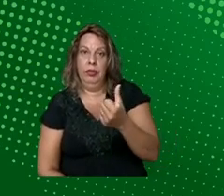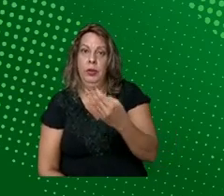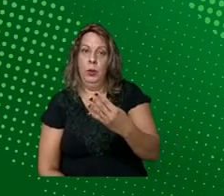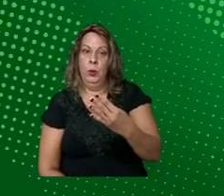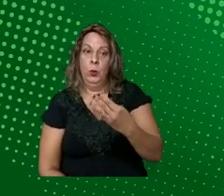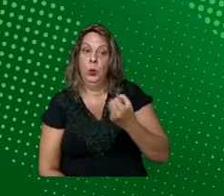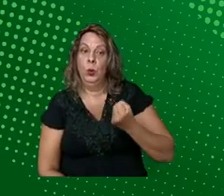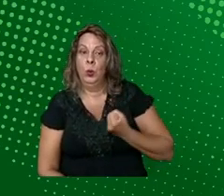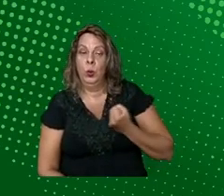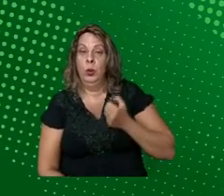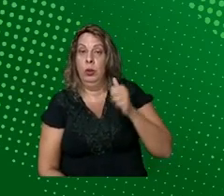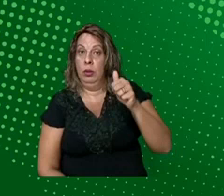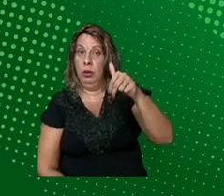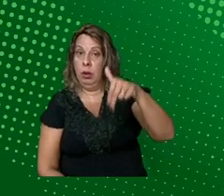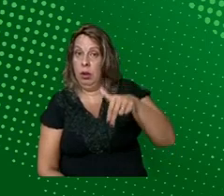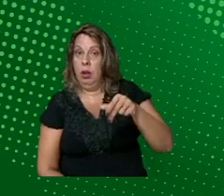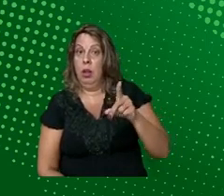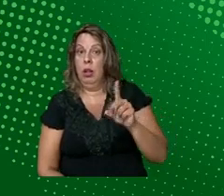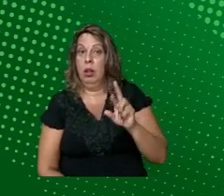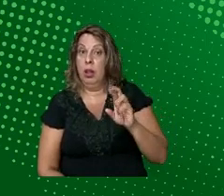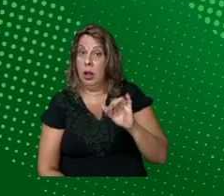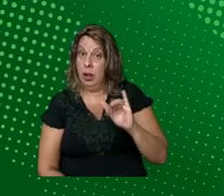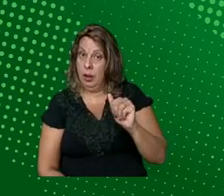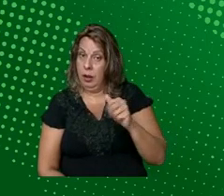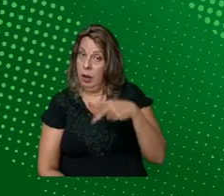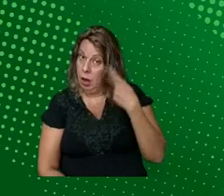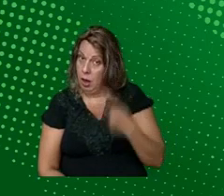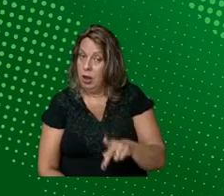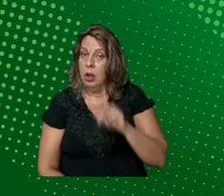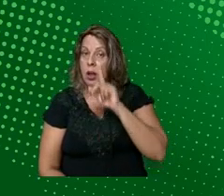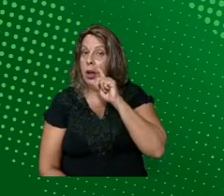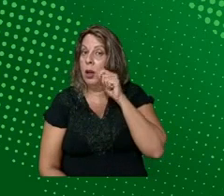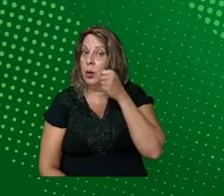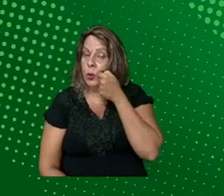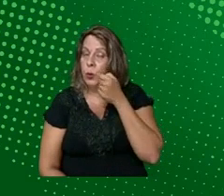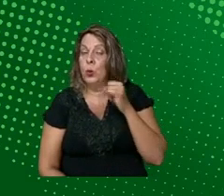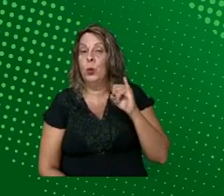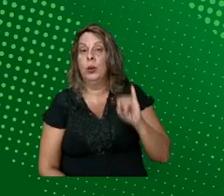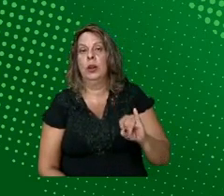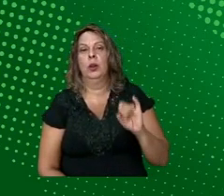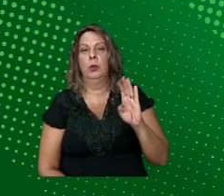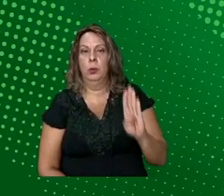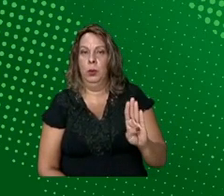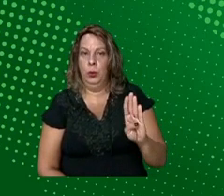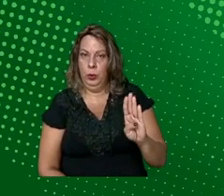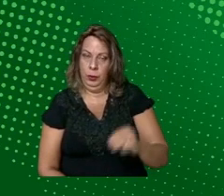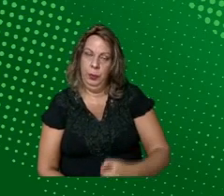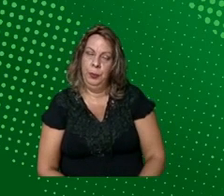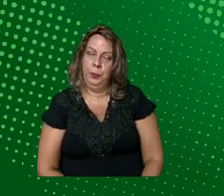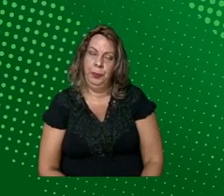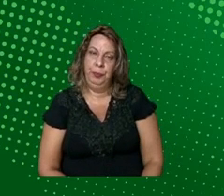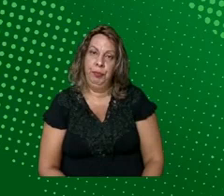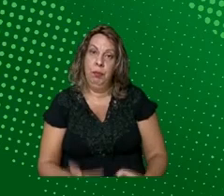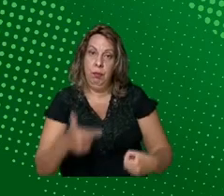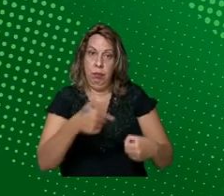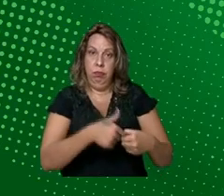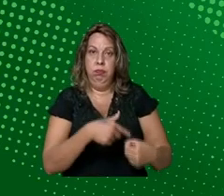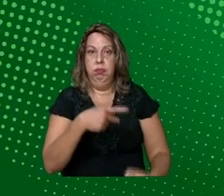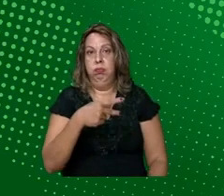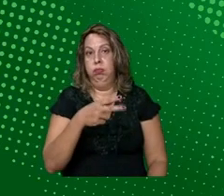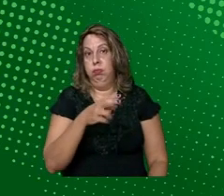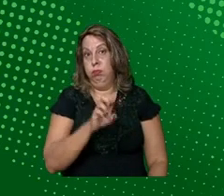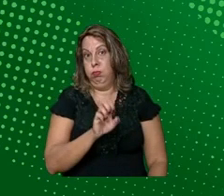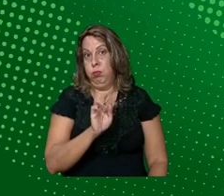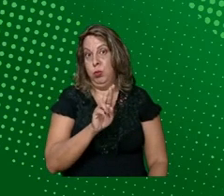004764 é a numeração da Andréa Lopes da Silva, aqui de Aracaju, do Inácio Barbosa. A Cristina pé quente lá no Petrox Regional Ponto